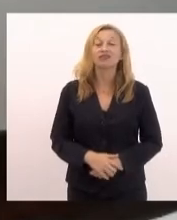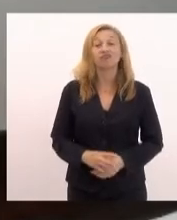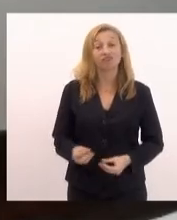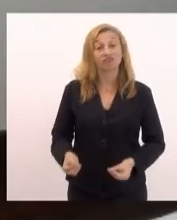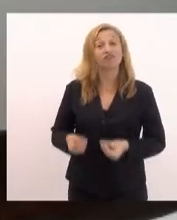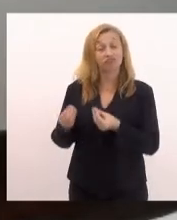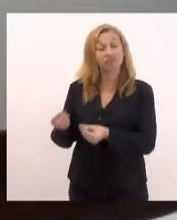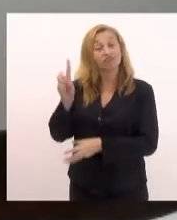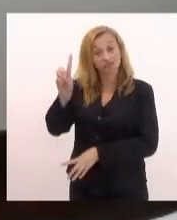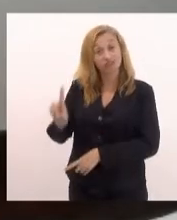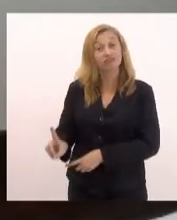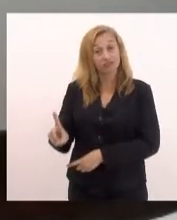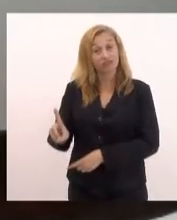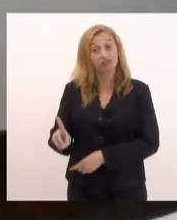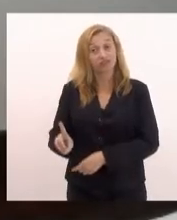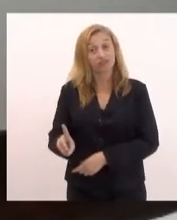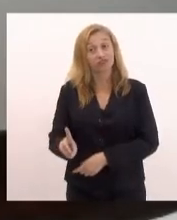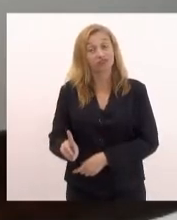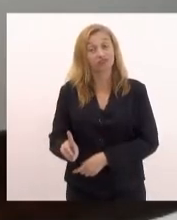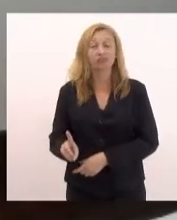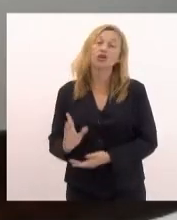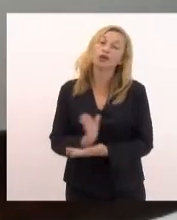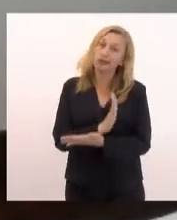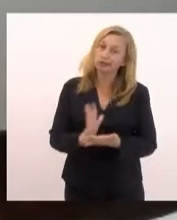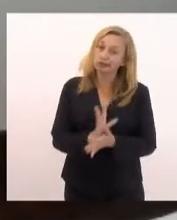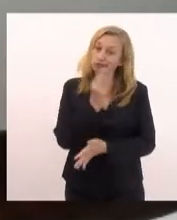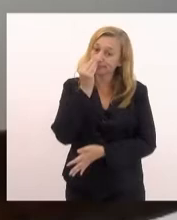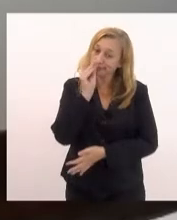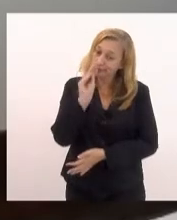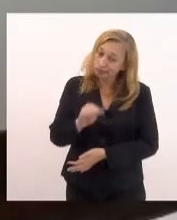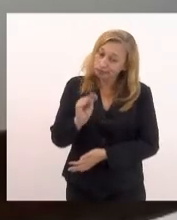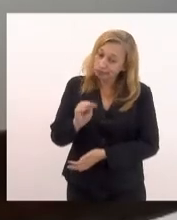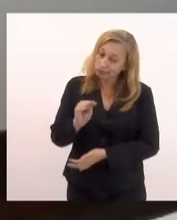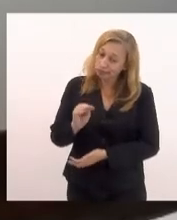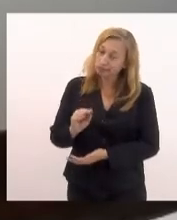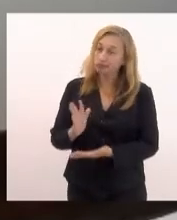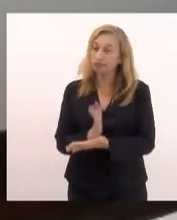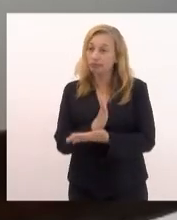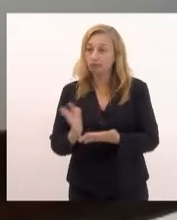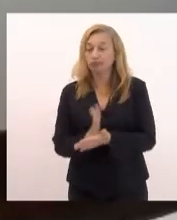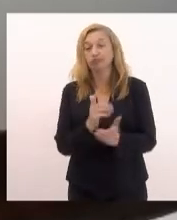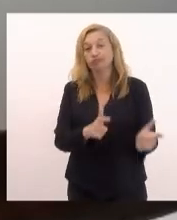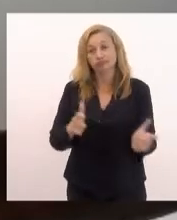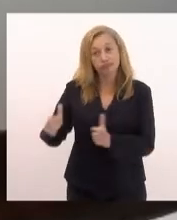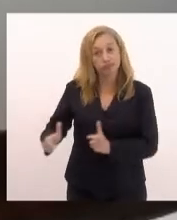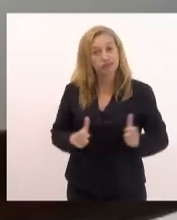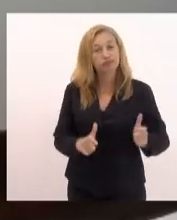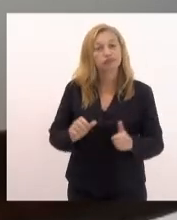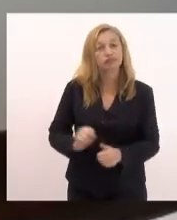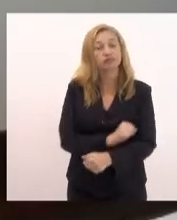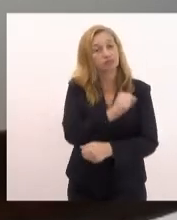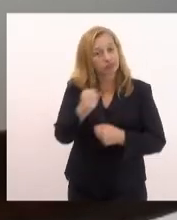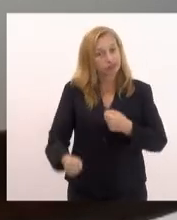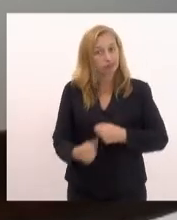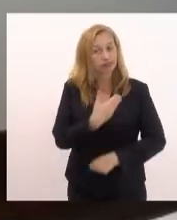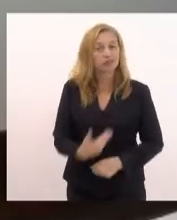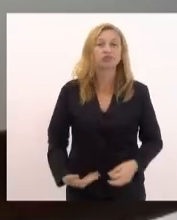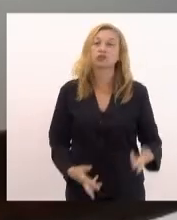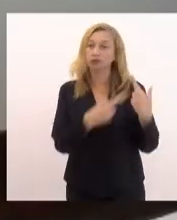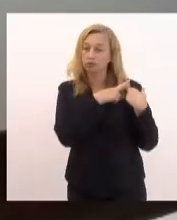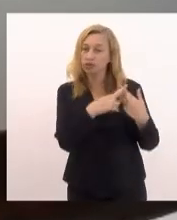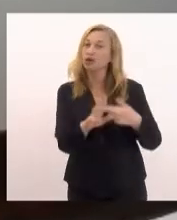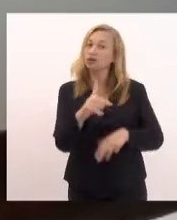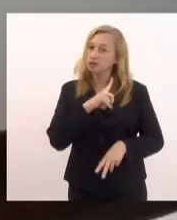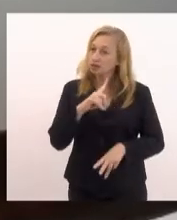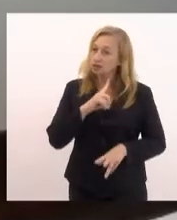direitos que são negados naquela e várias outras localidades pelo poder público, que teria a responsabilidade